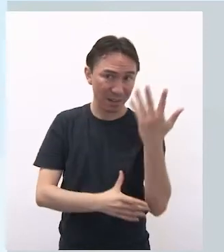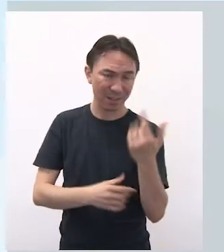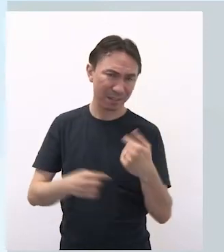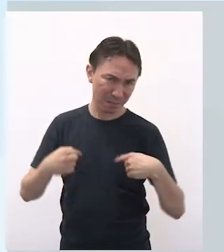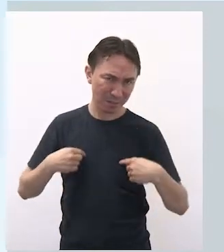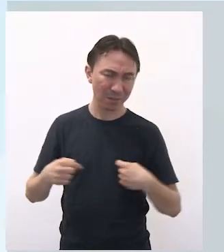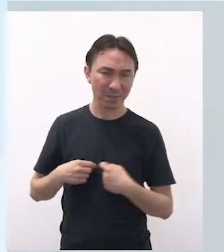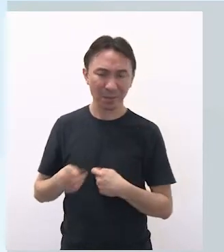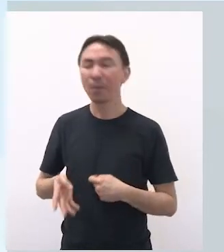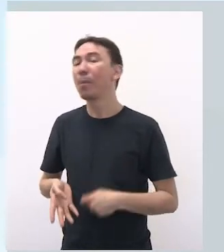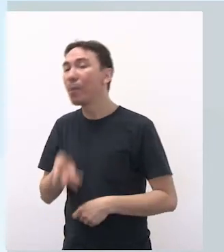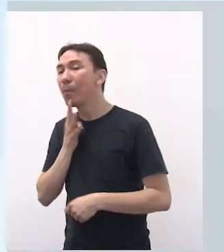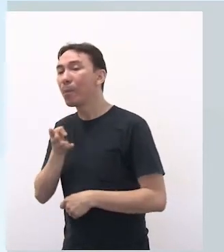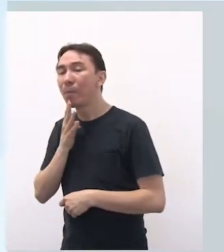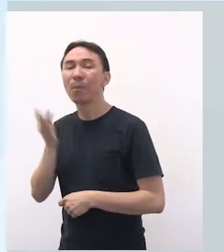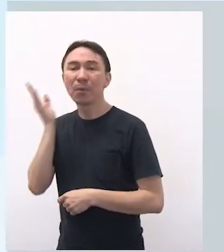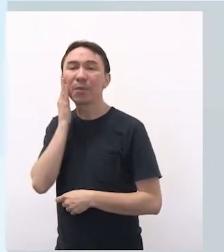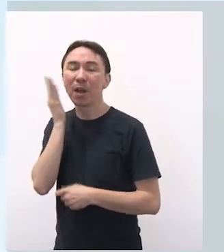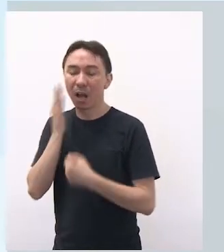tem